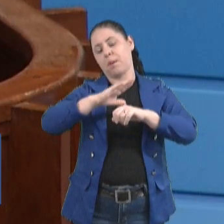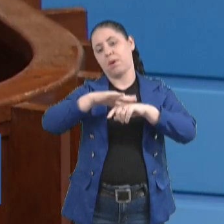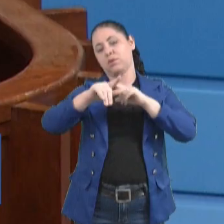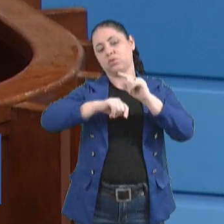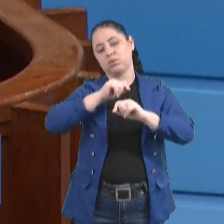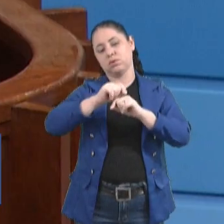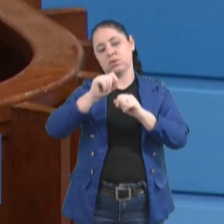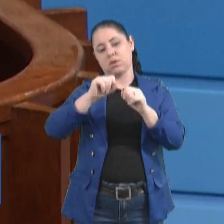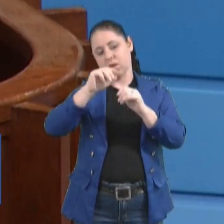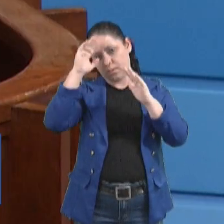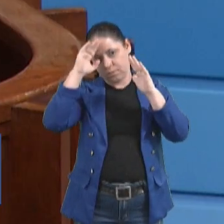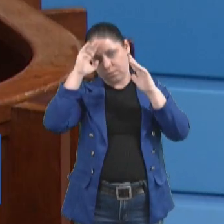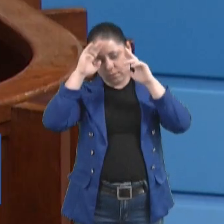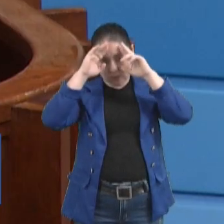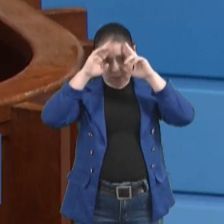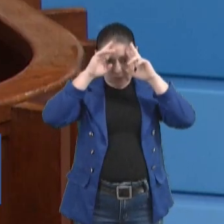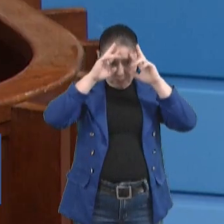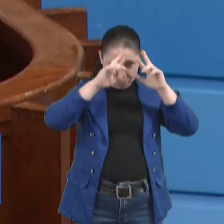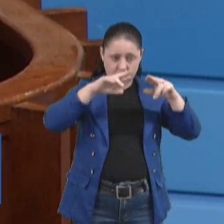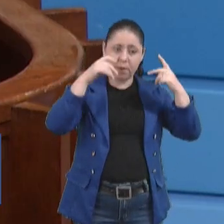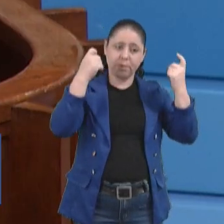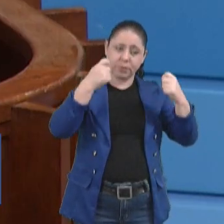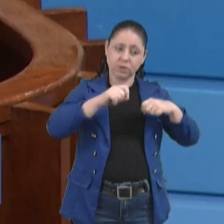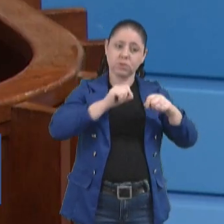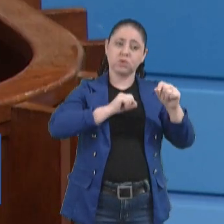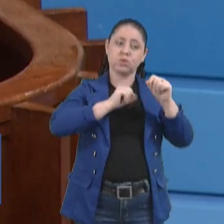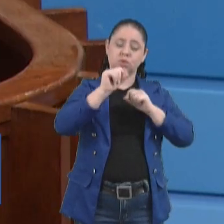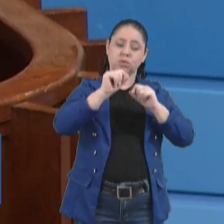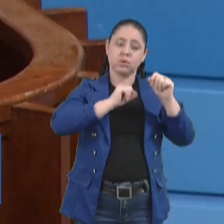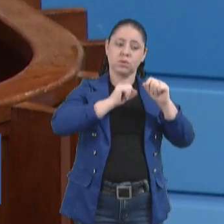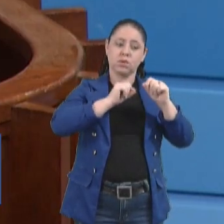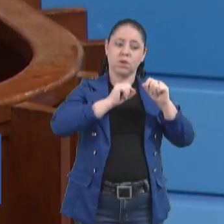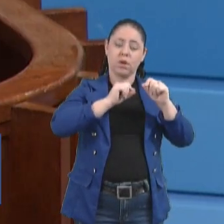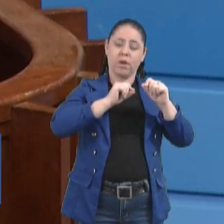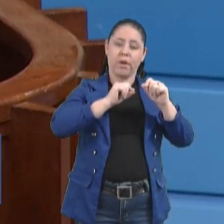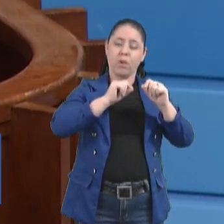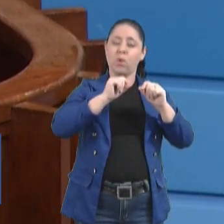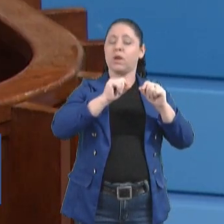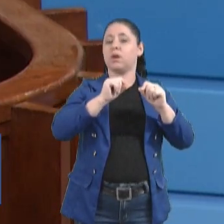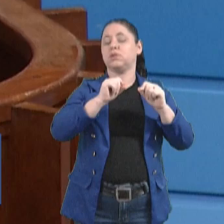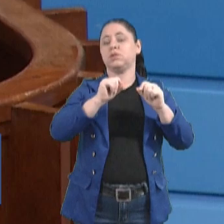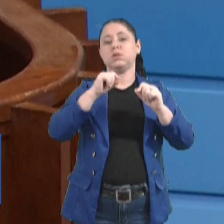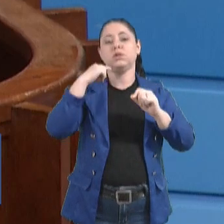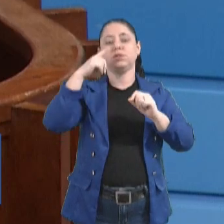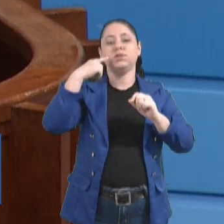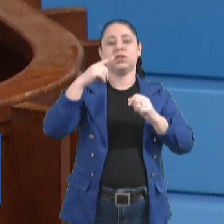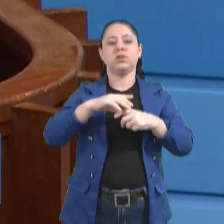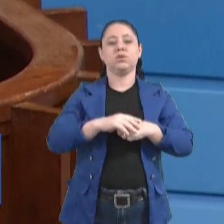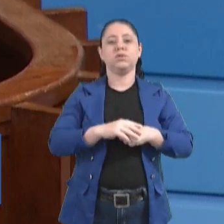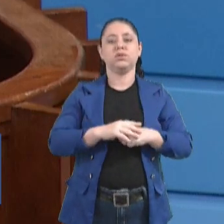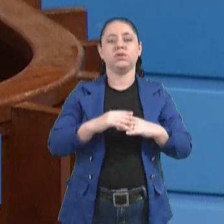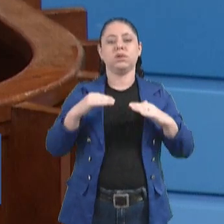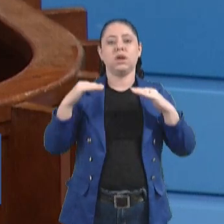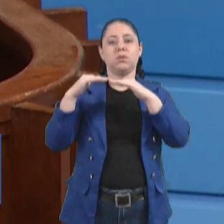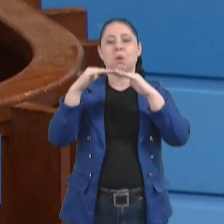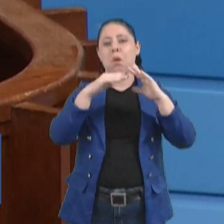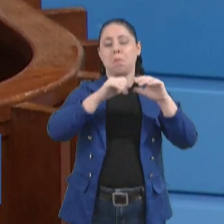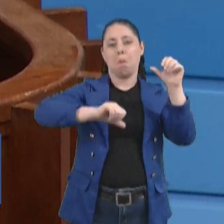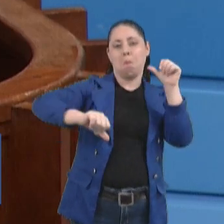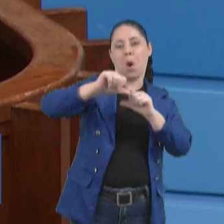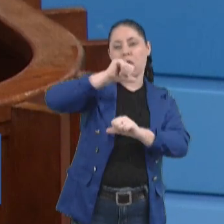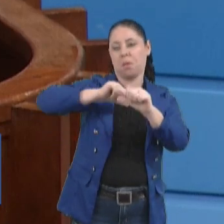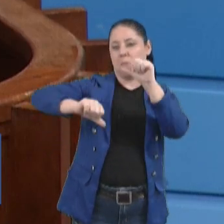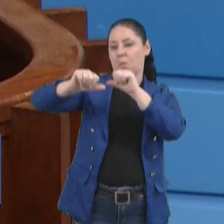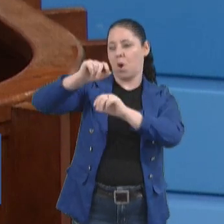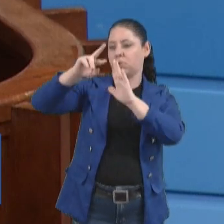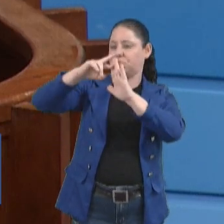mais ser respeitado em face do direito consuetudinário, que muda as regras do jogo,